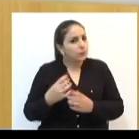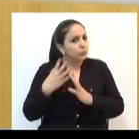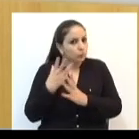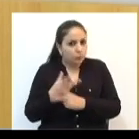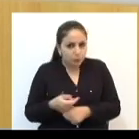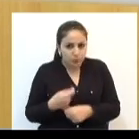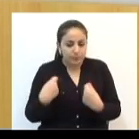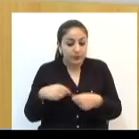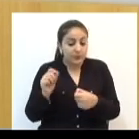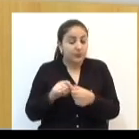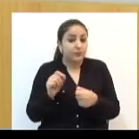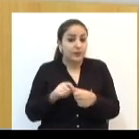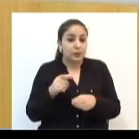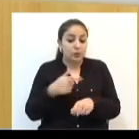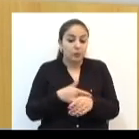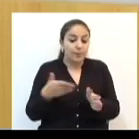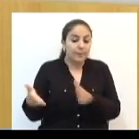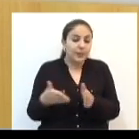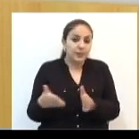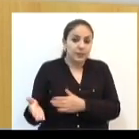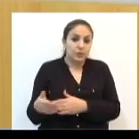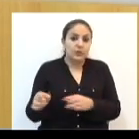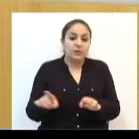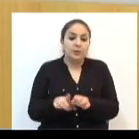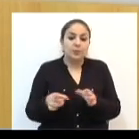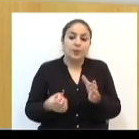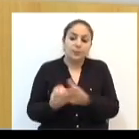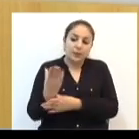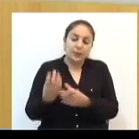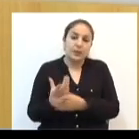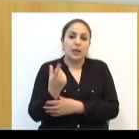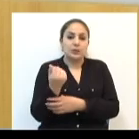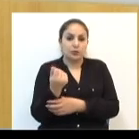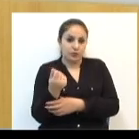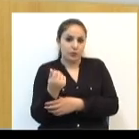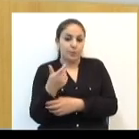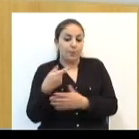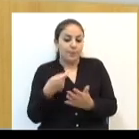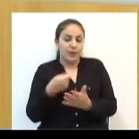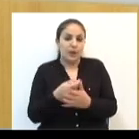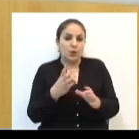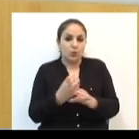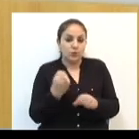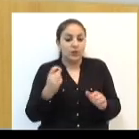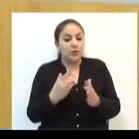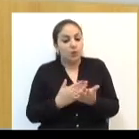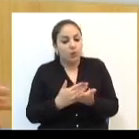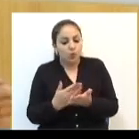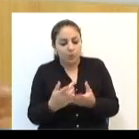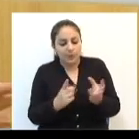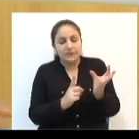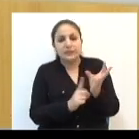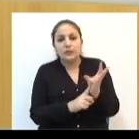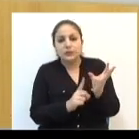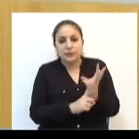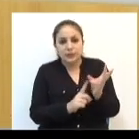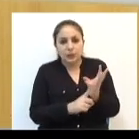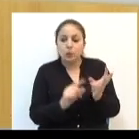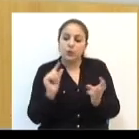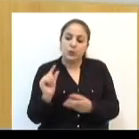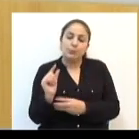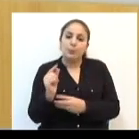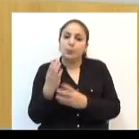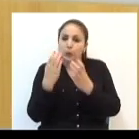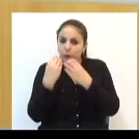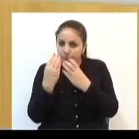nesse período para cobrir o solo e de preferência para gerar renda e pagar esses custos. E aí que entra o trigo, um pouquinho o milho, que encaixa uma certa parte,